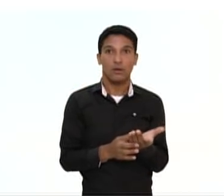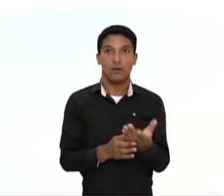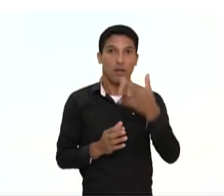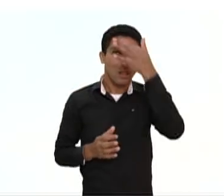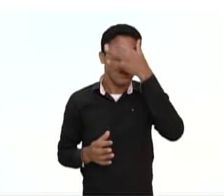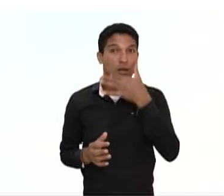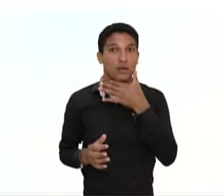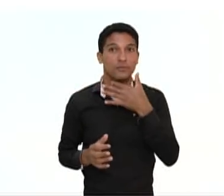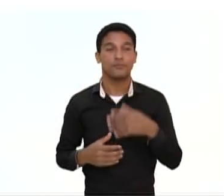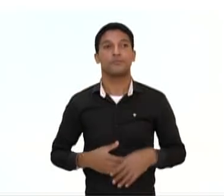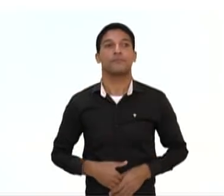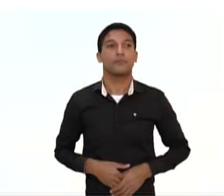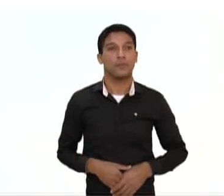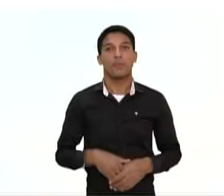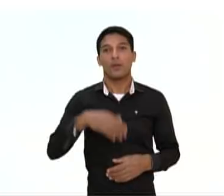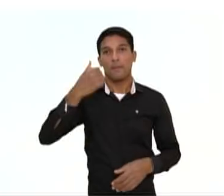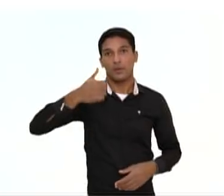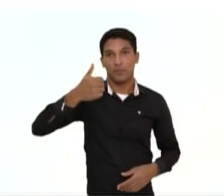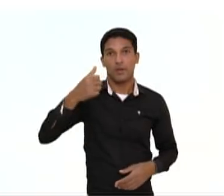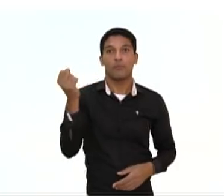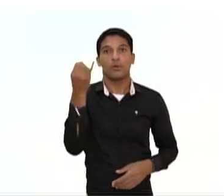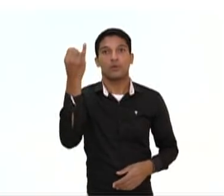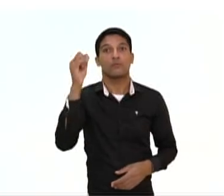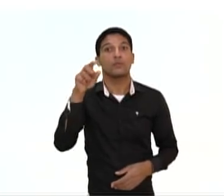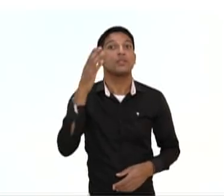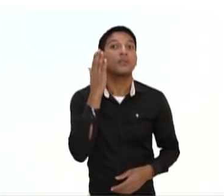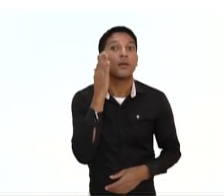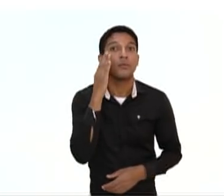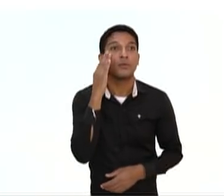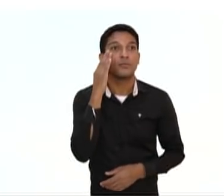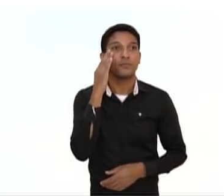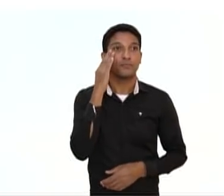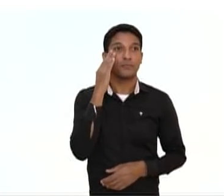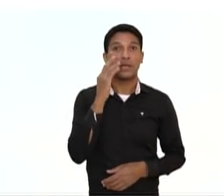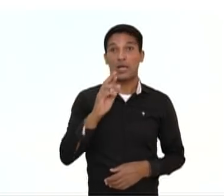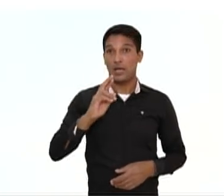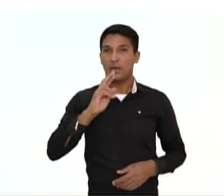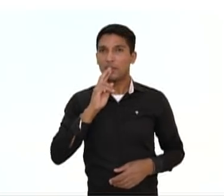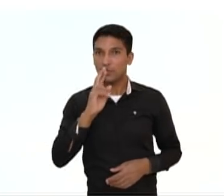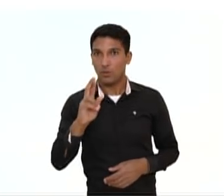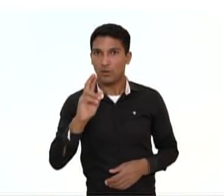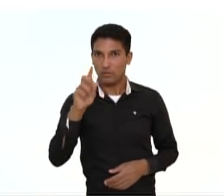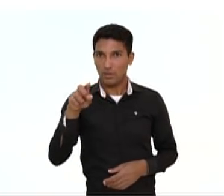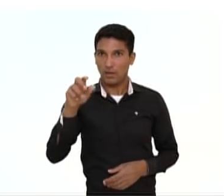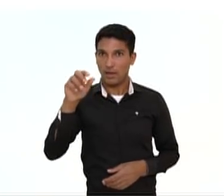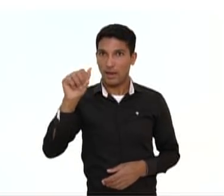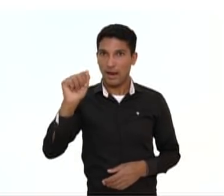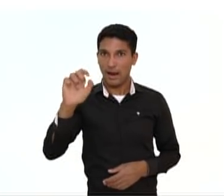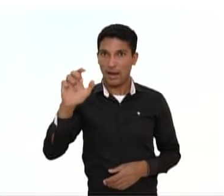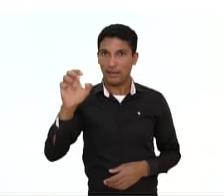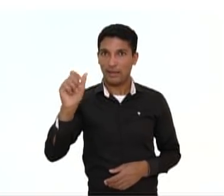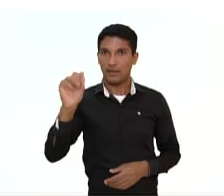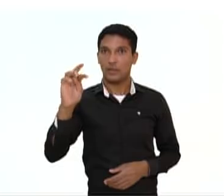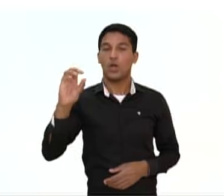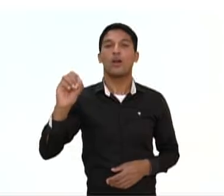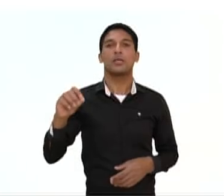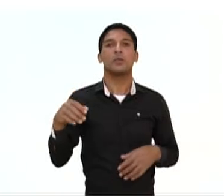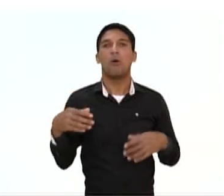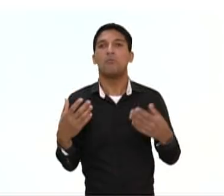resposta certa? Primeira consideração importante, o resultado é aleatório? O resultado dessa